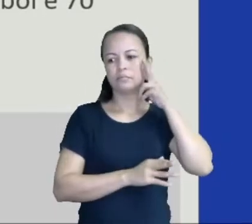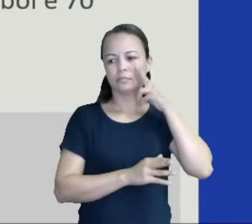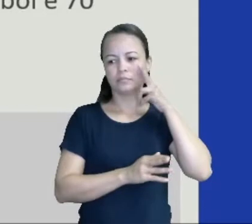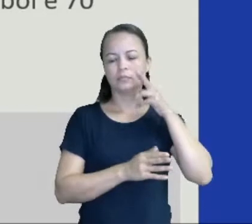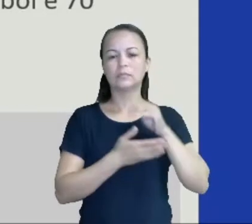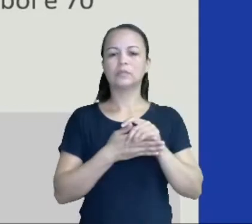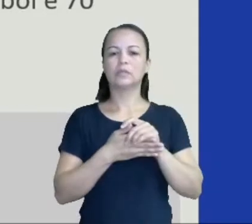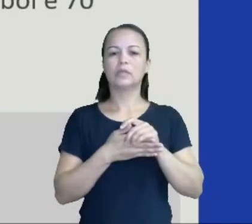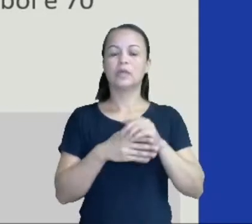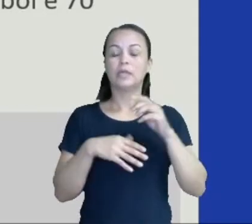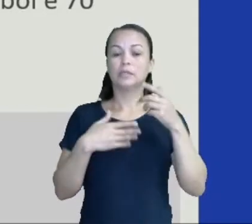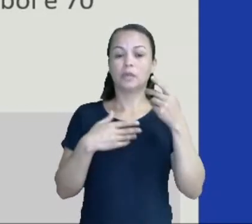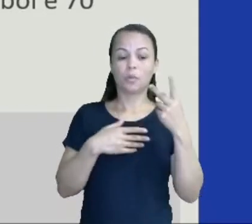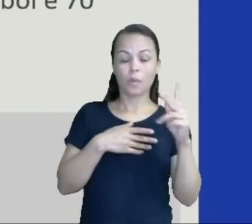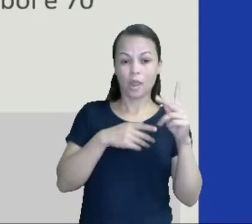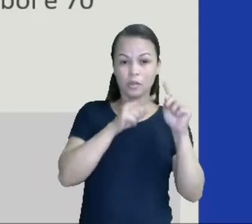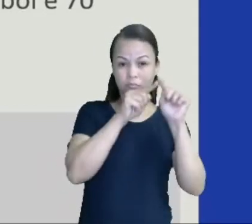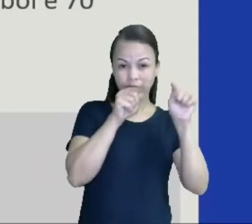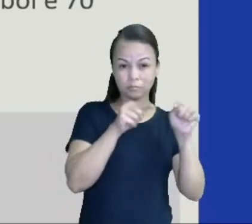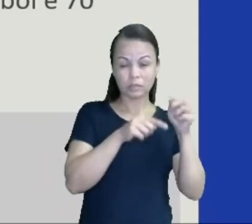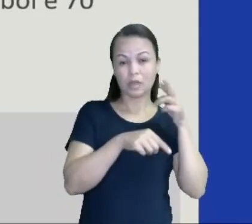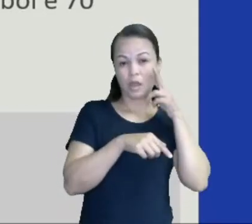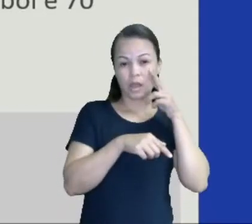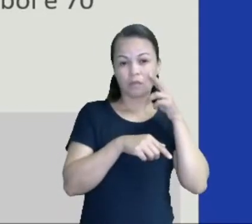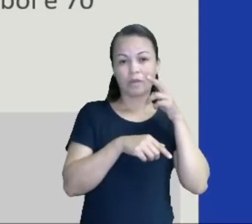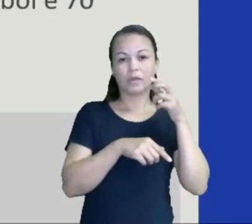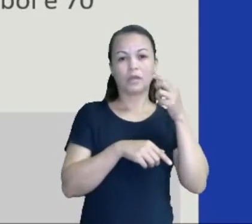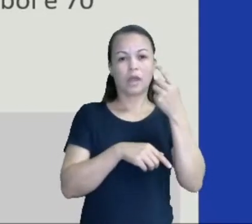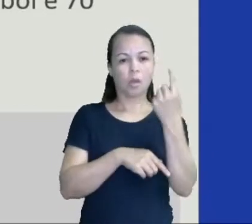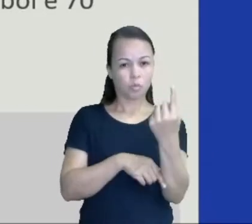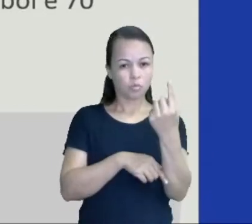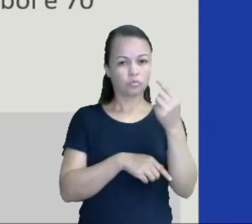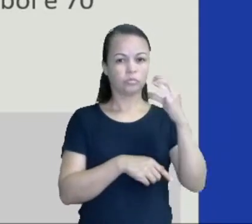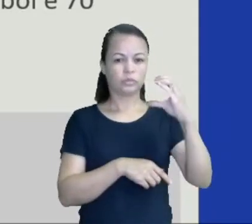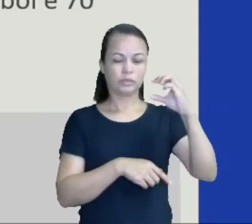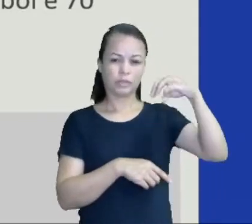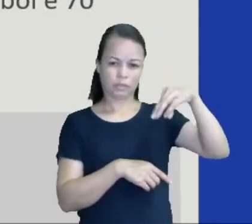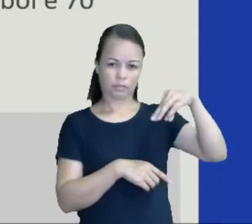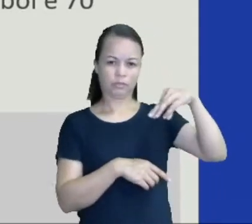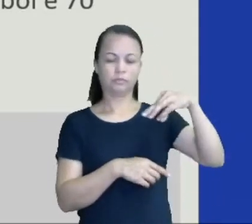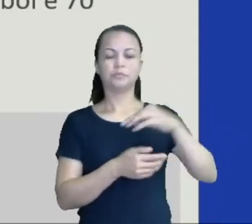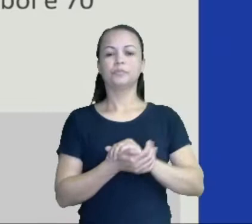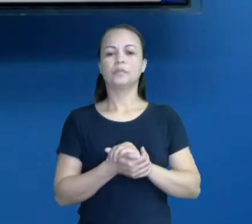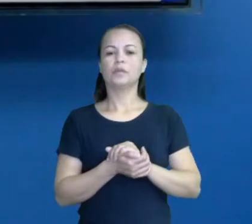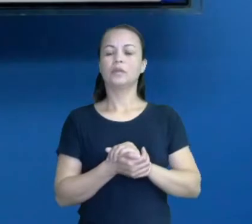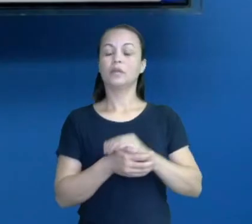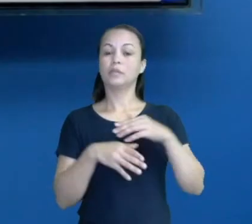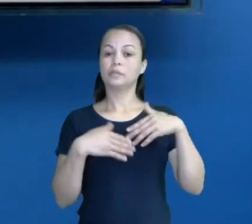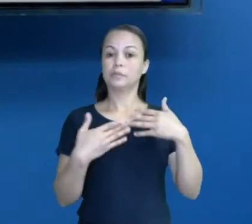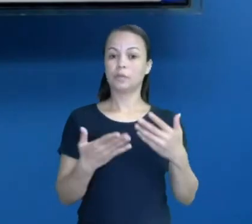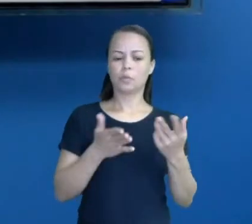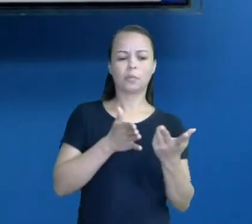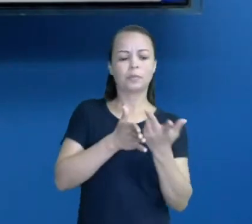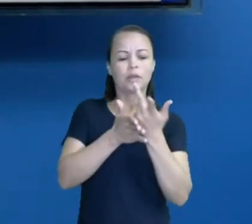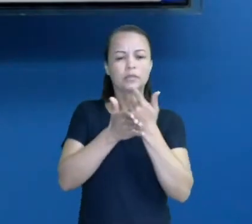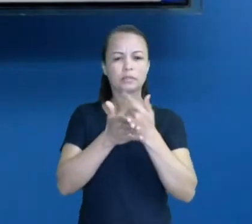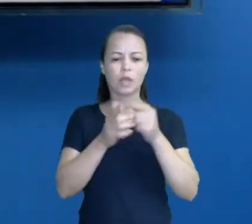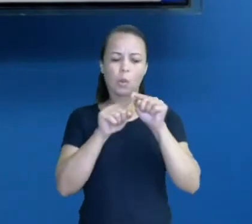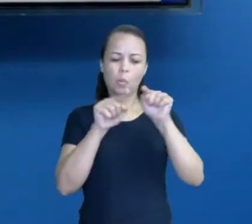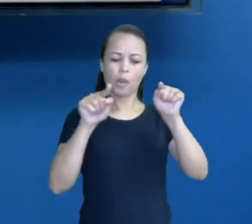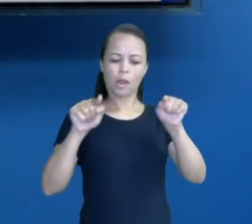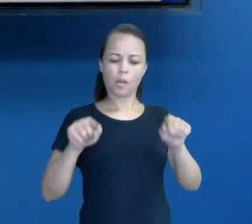quadrinho aqui equivale a 1 centímetro. Então, quando eu desenho numa malha